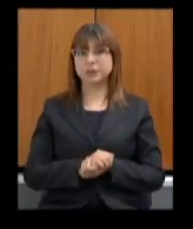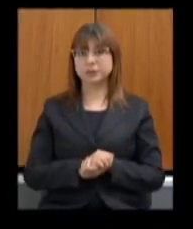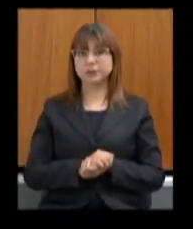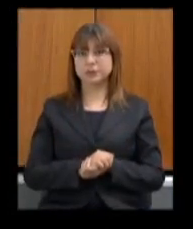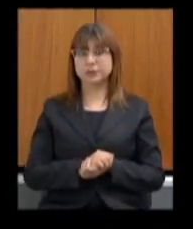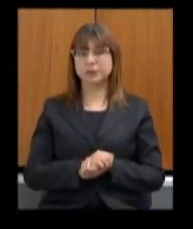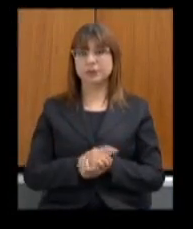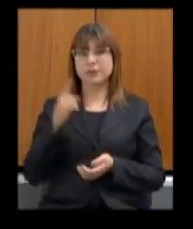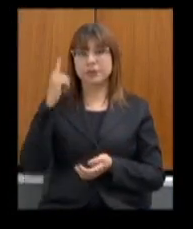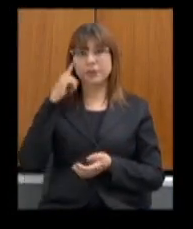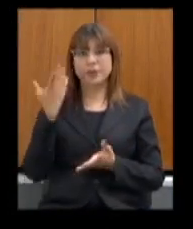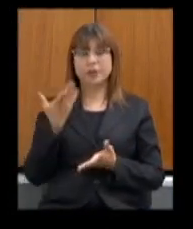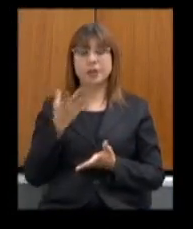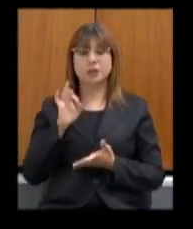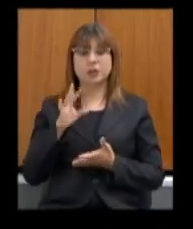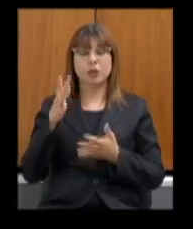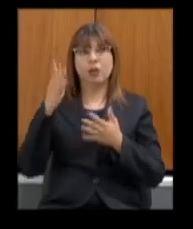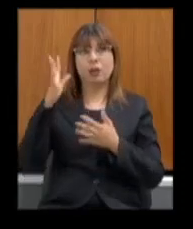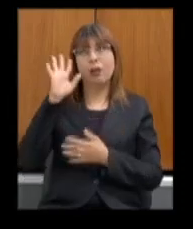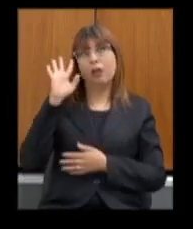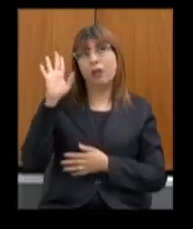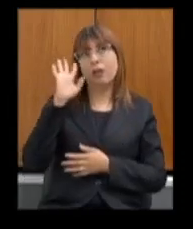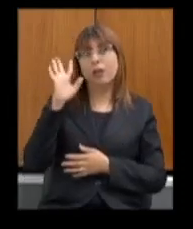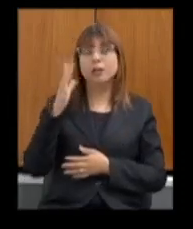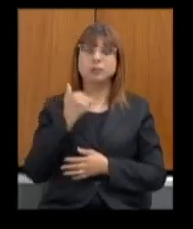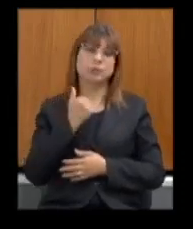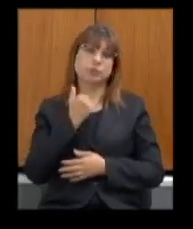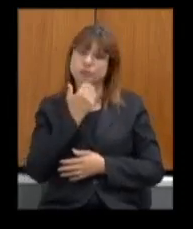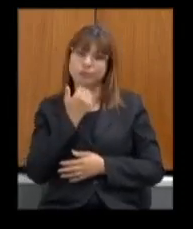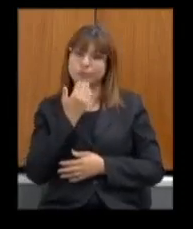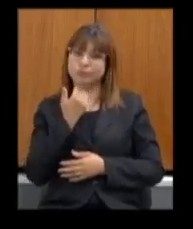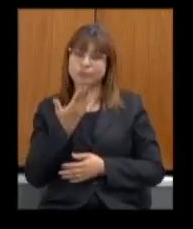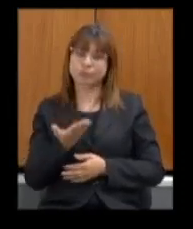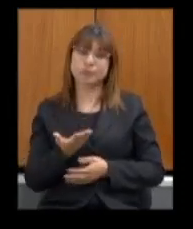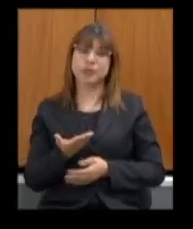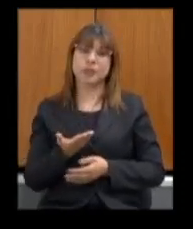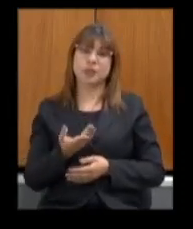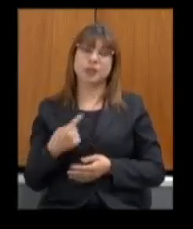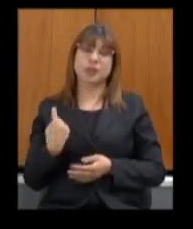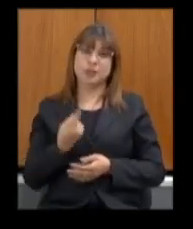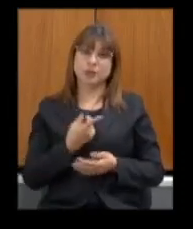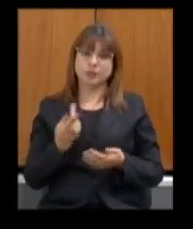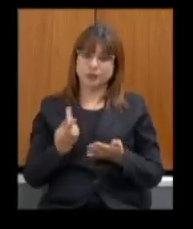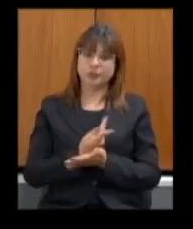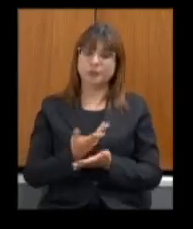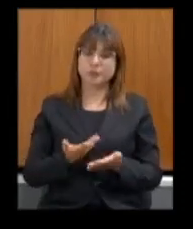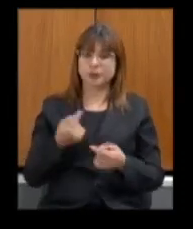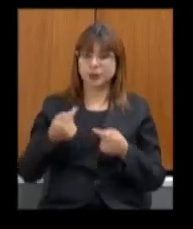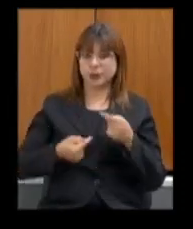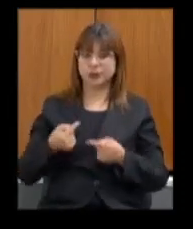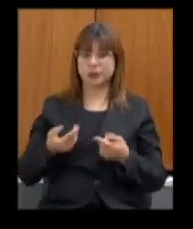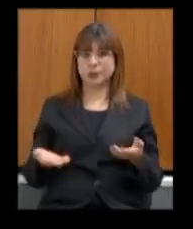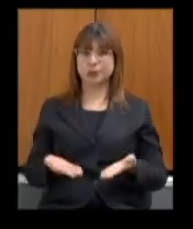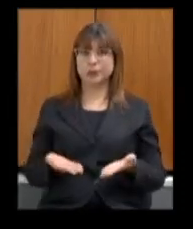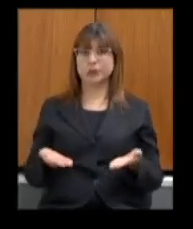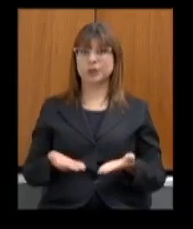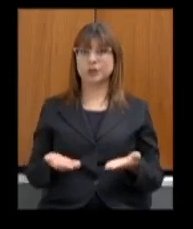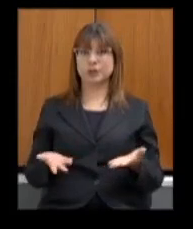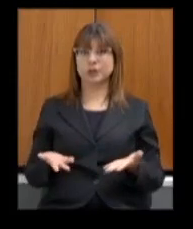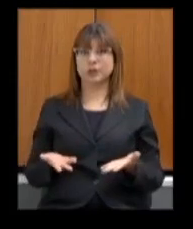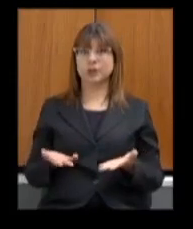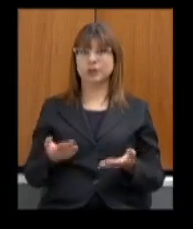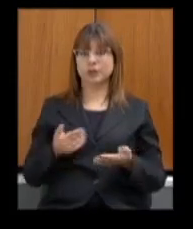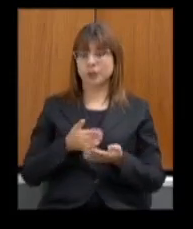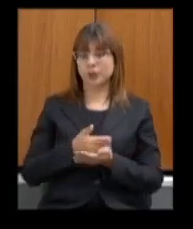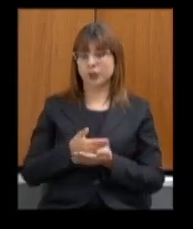Trabalhar em cima de ilusão não resolve nada. Nós já passamos isso agora nessa discussão meio mirabolante que se